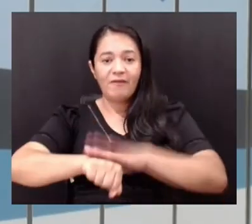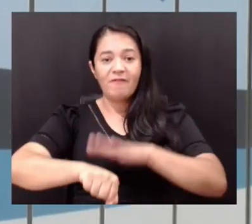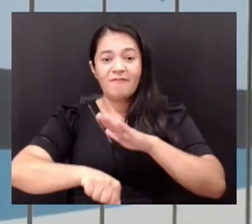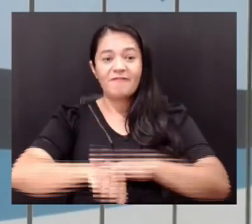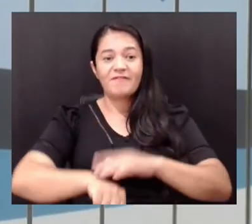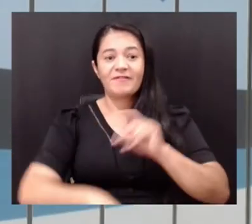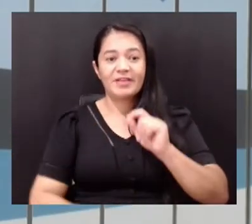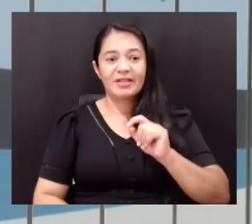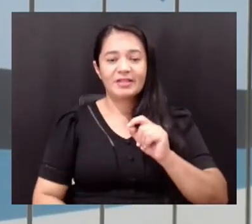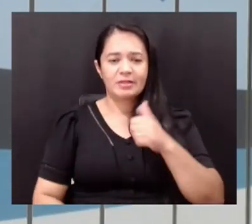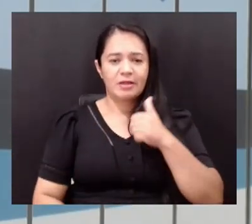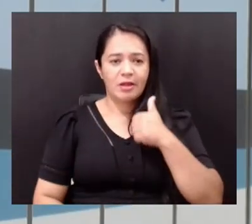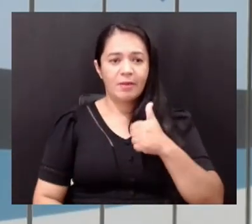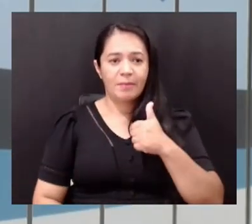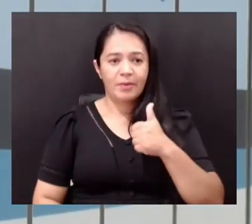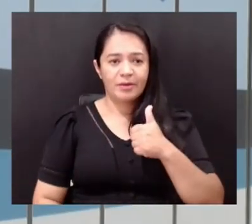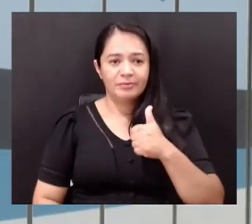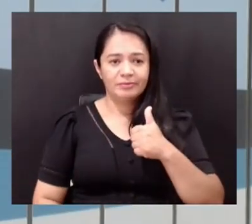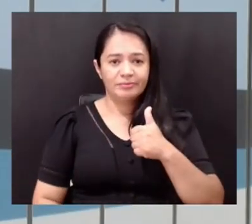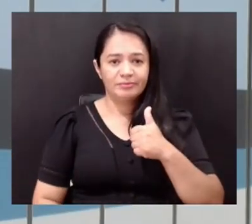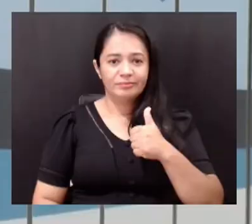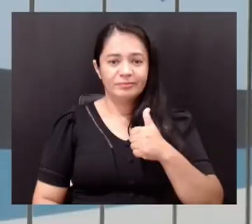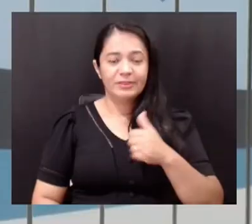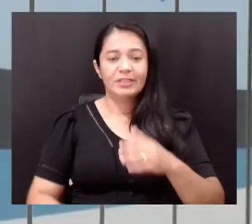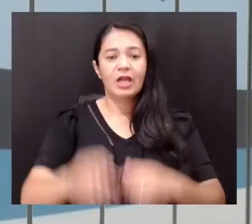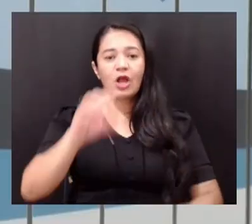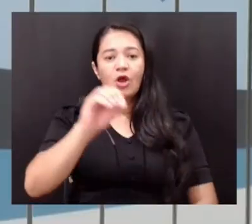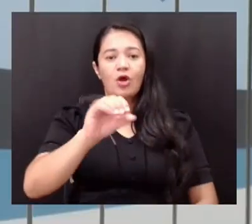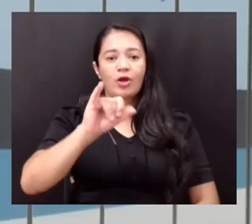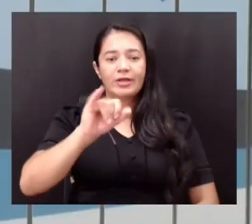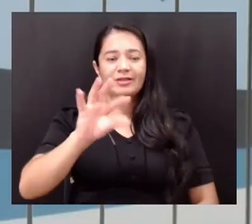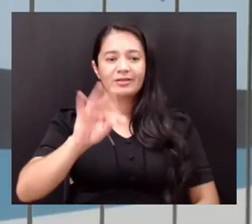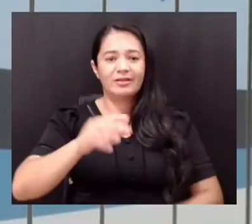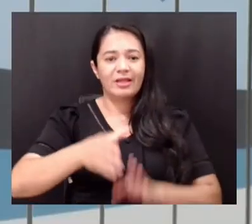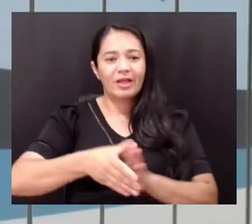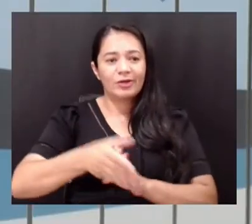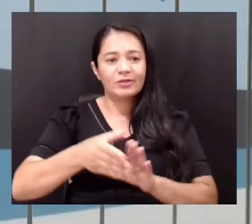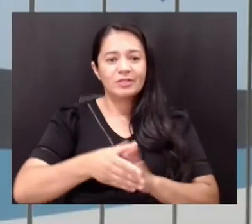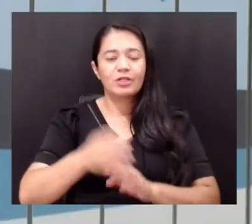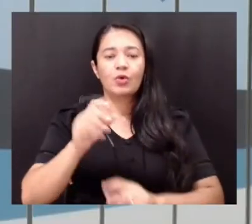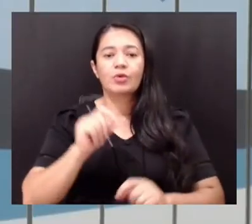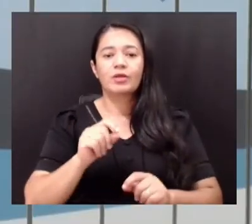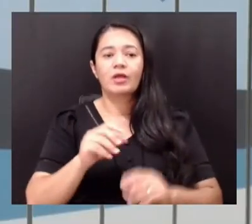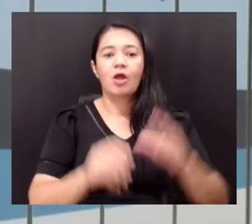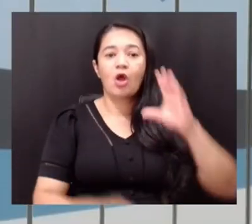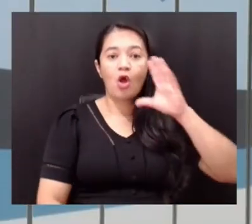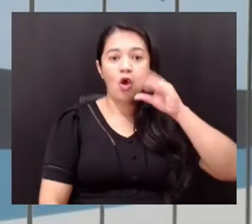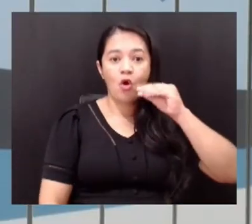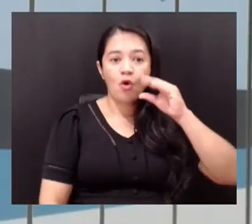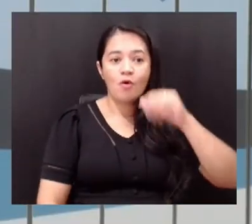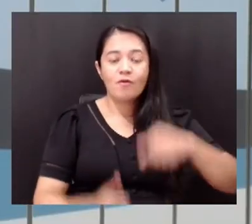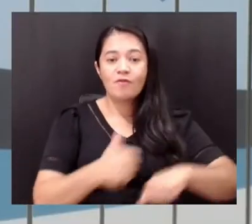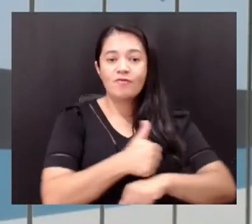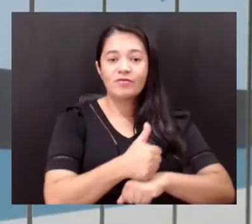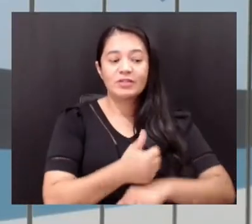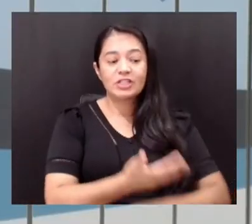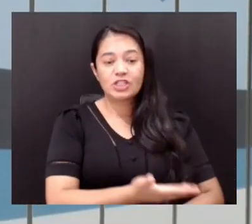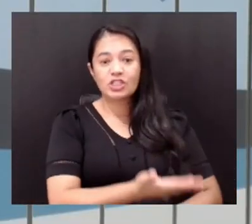pela OIT é assim: traz o profissional para palpitar sobre o